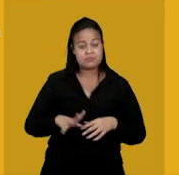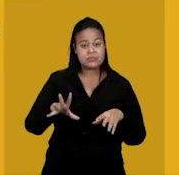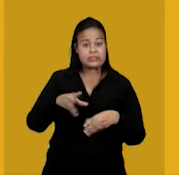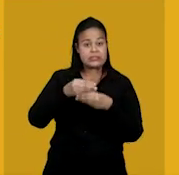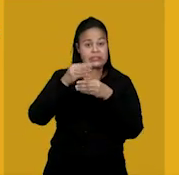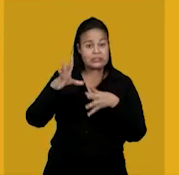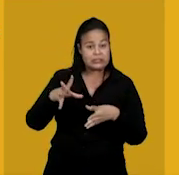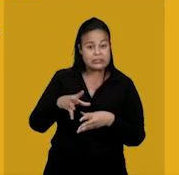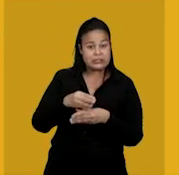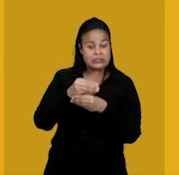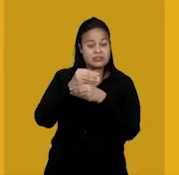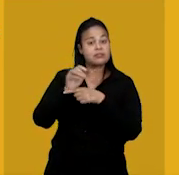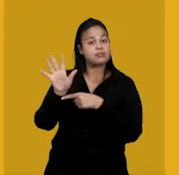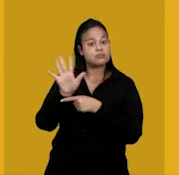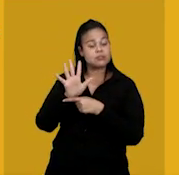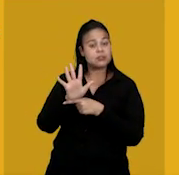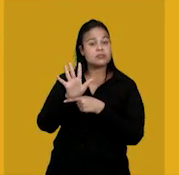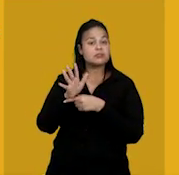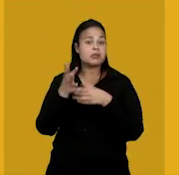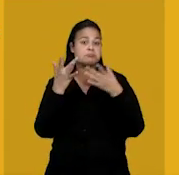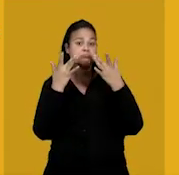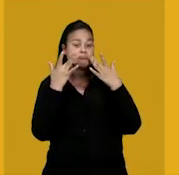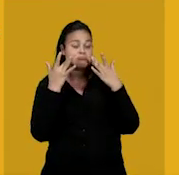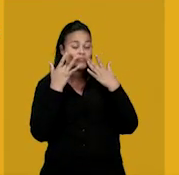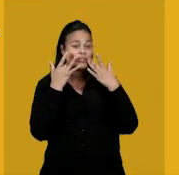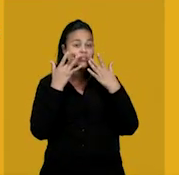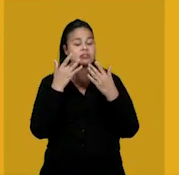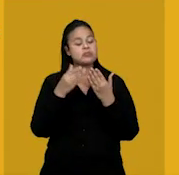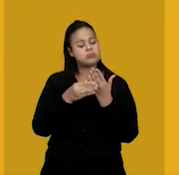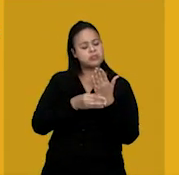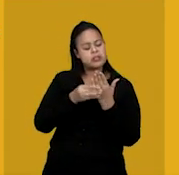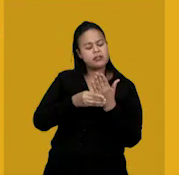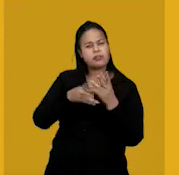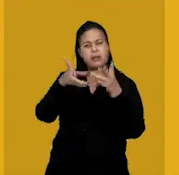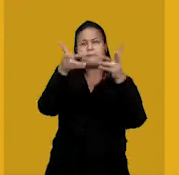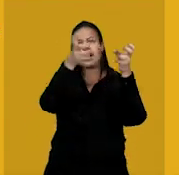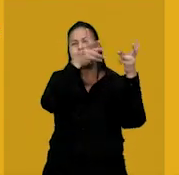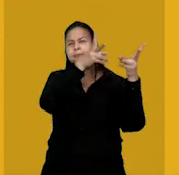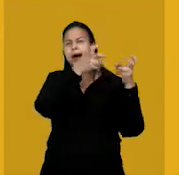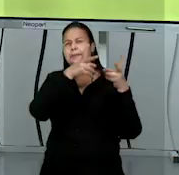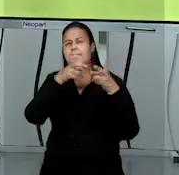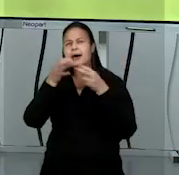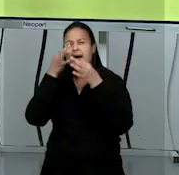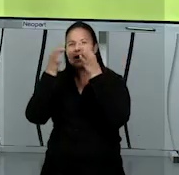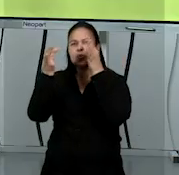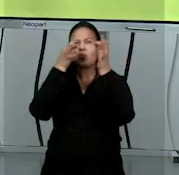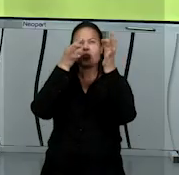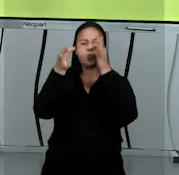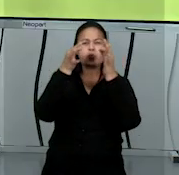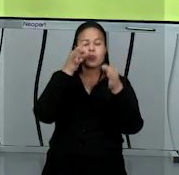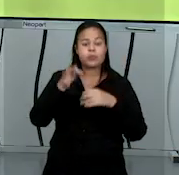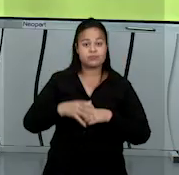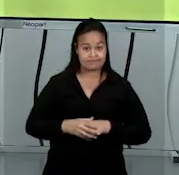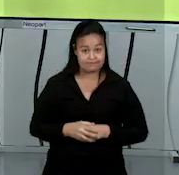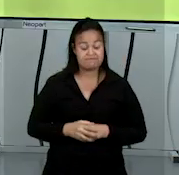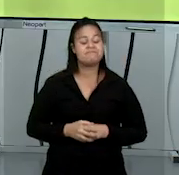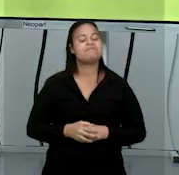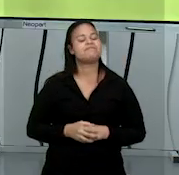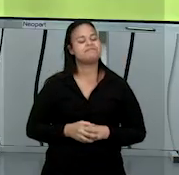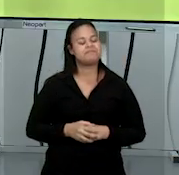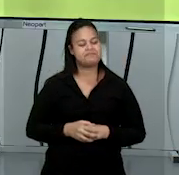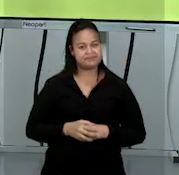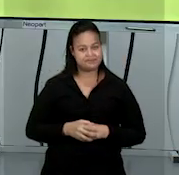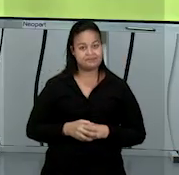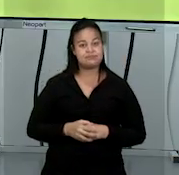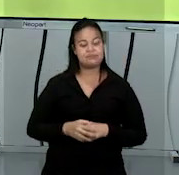espetáculo, de um filme, de um livro. É para fisgar a sua atenção, a nossa atenção. Chamar a atenção para o que